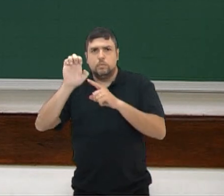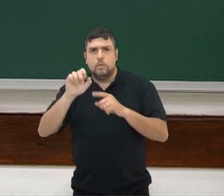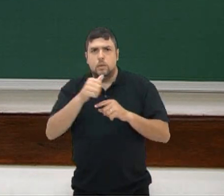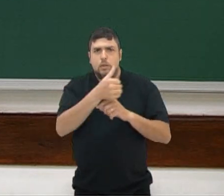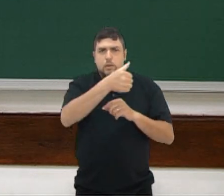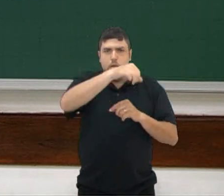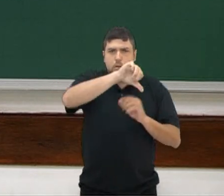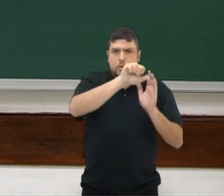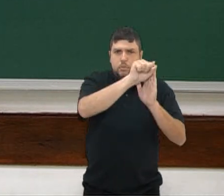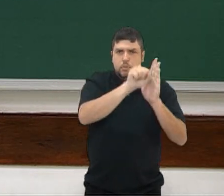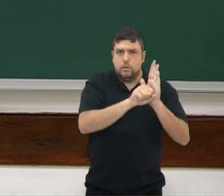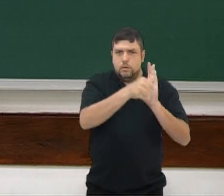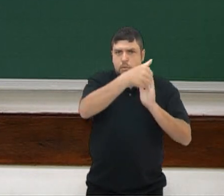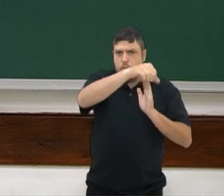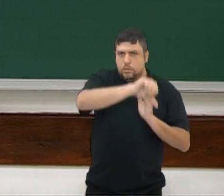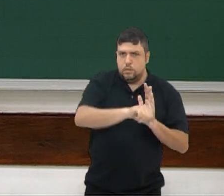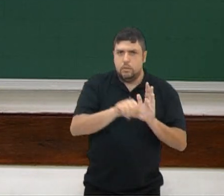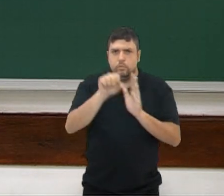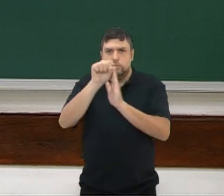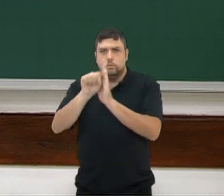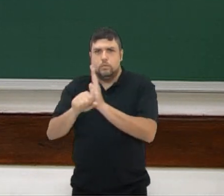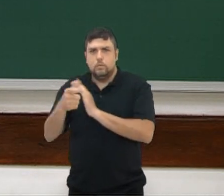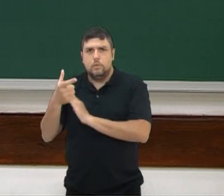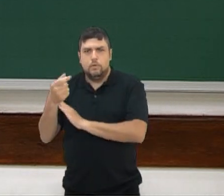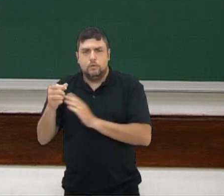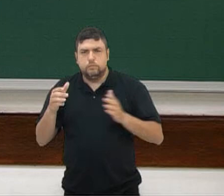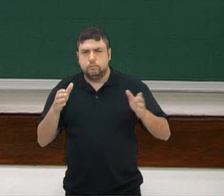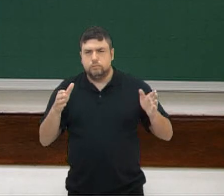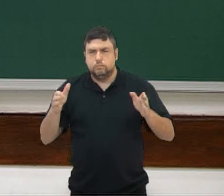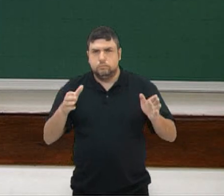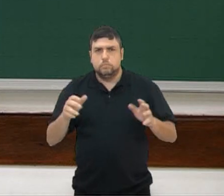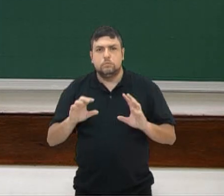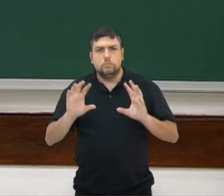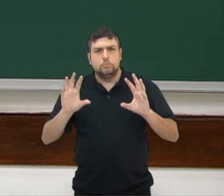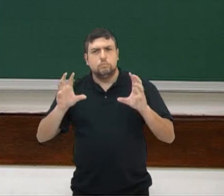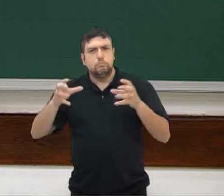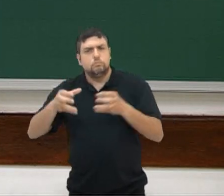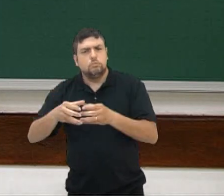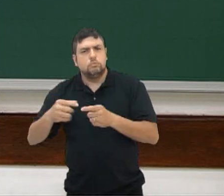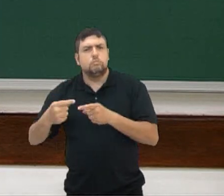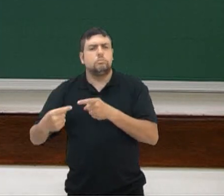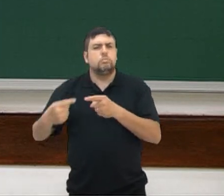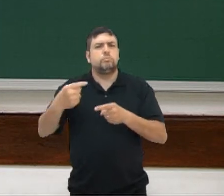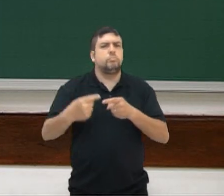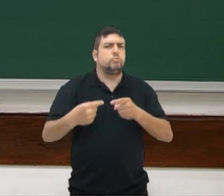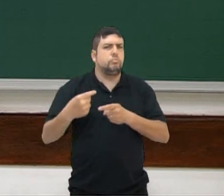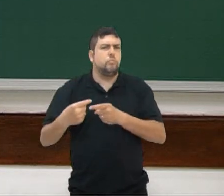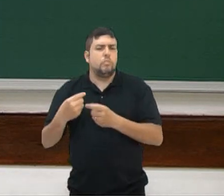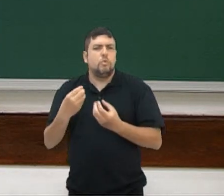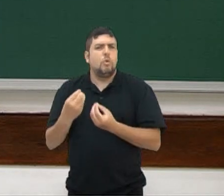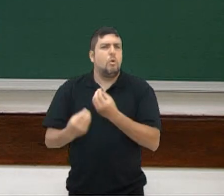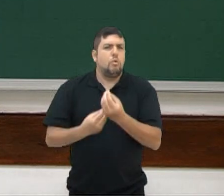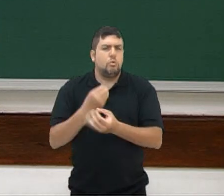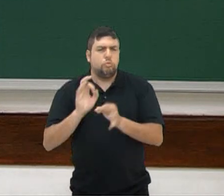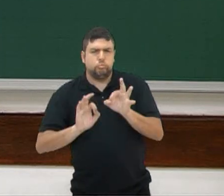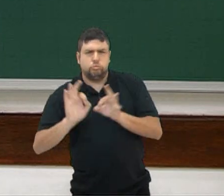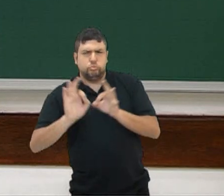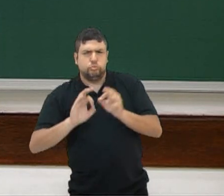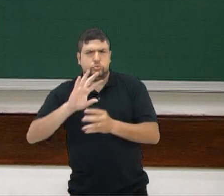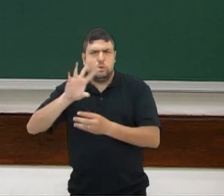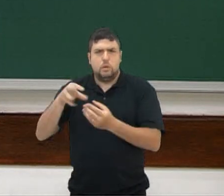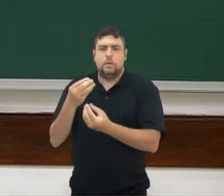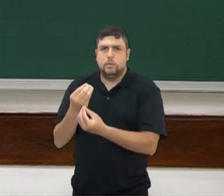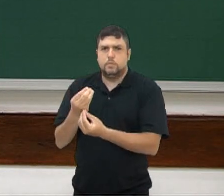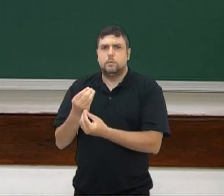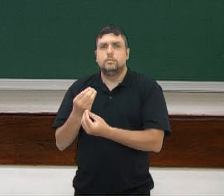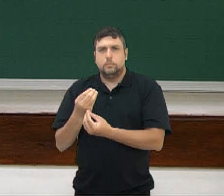para o século XX, eles se reúnem, muitos artistas, e começam a discutir o fazer arte. E vão surgindo muitas